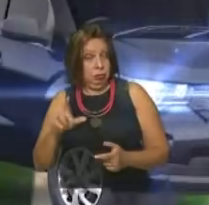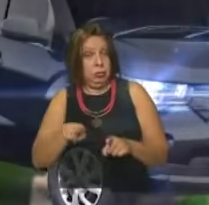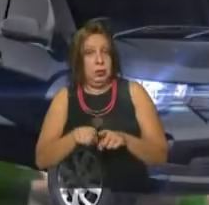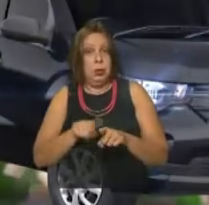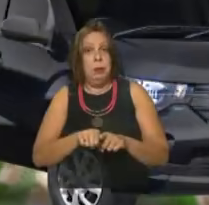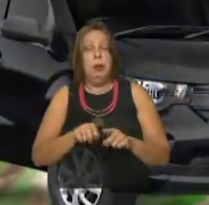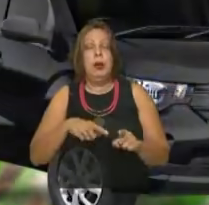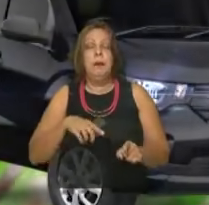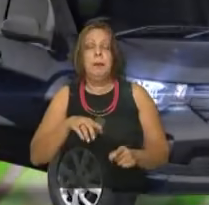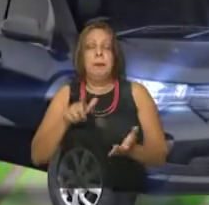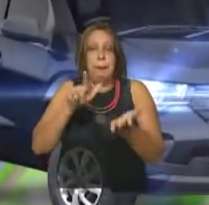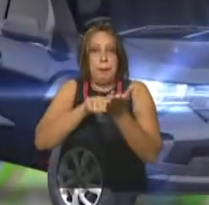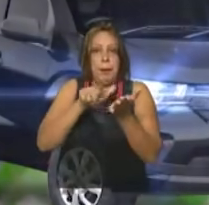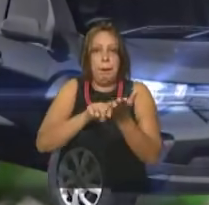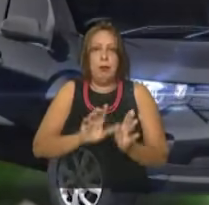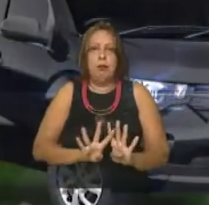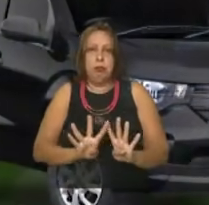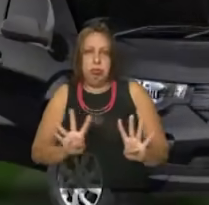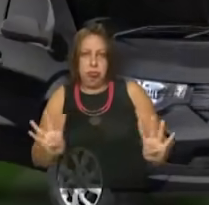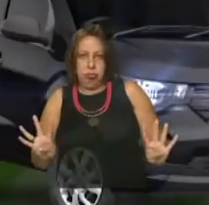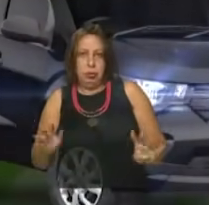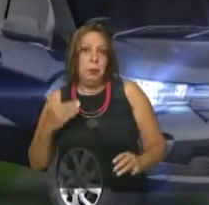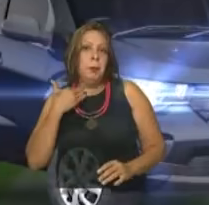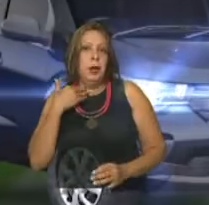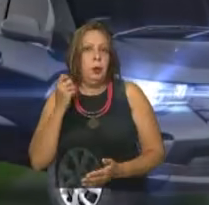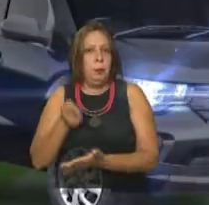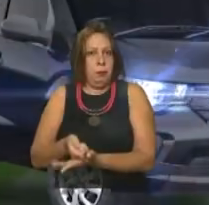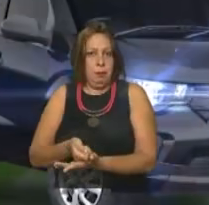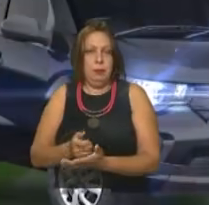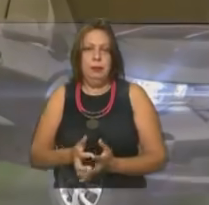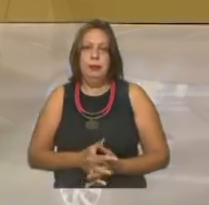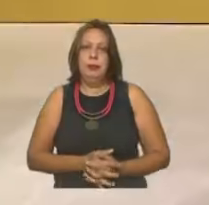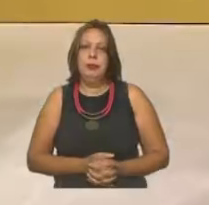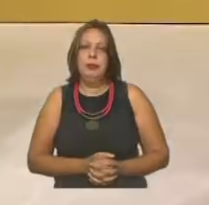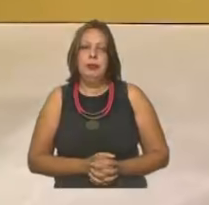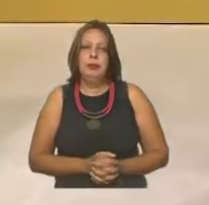Cap, salvando vidas e realizando sonhos.